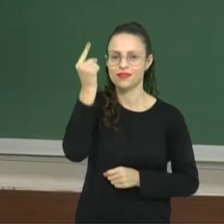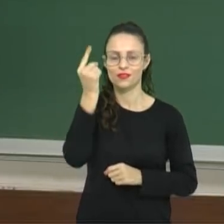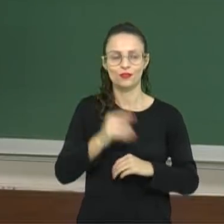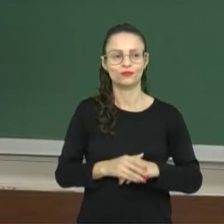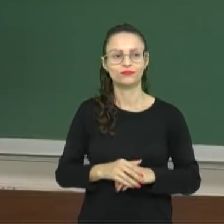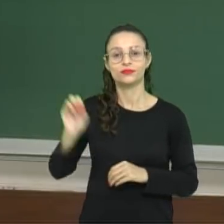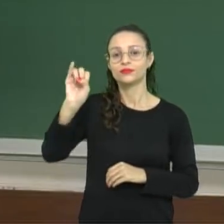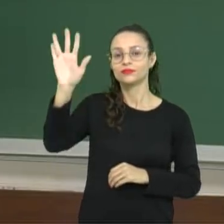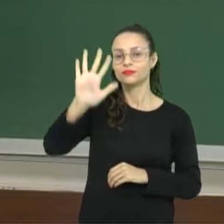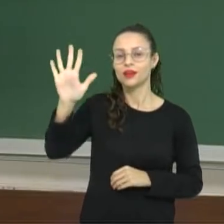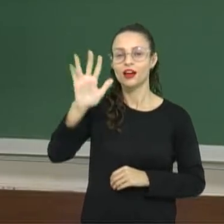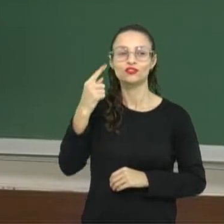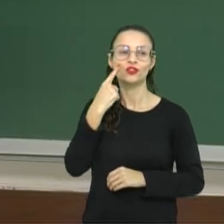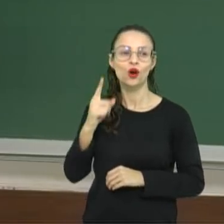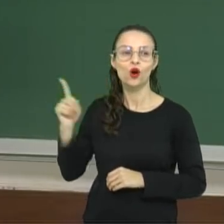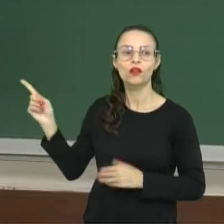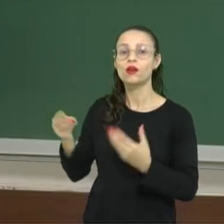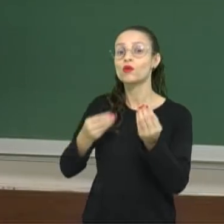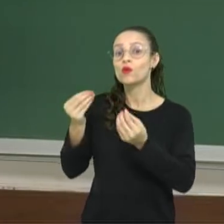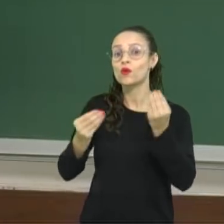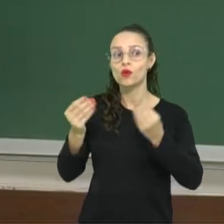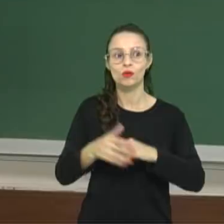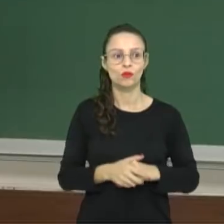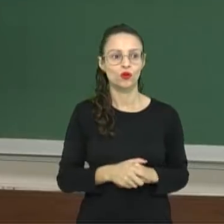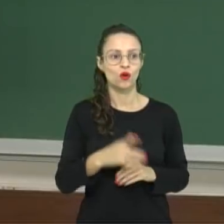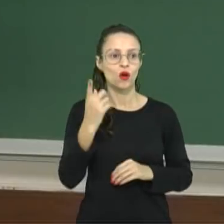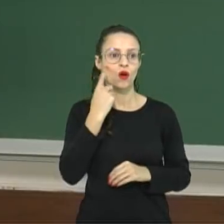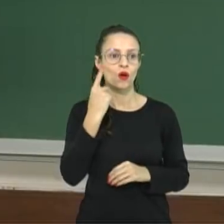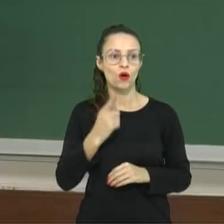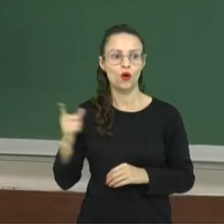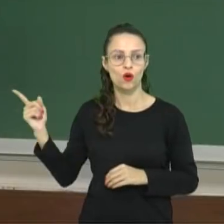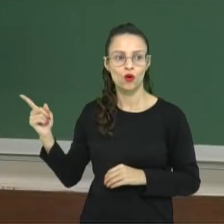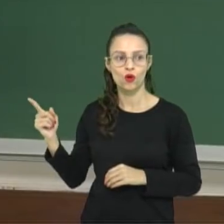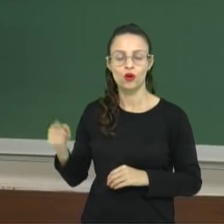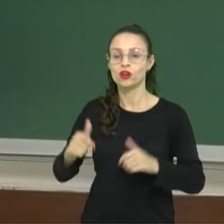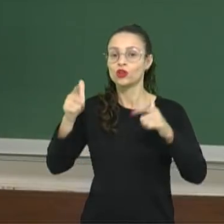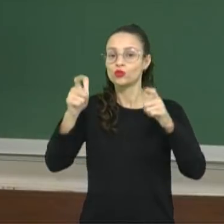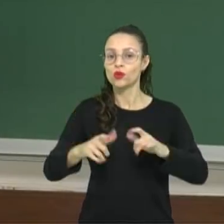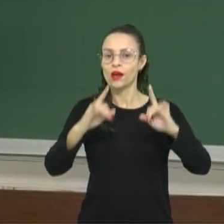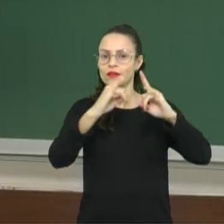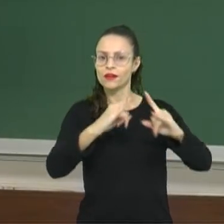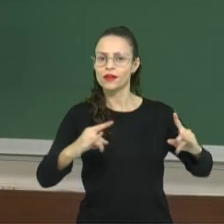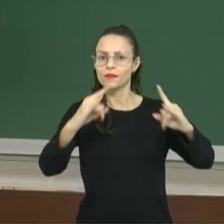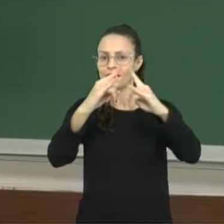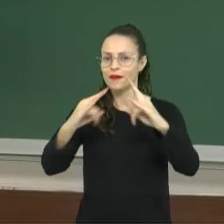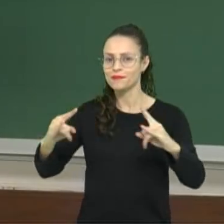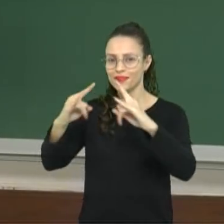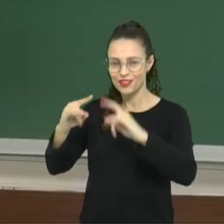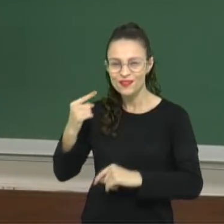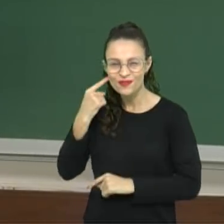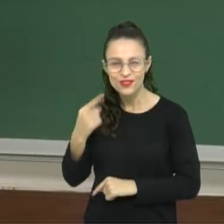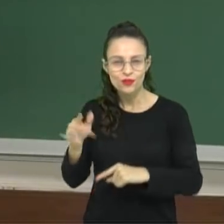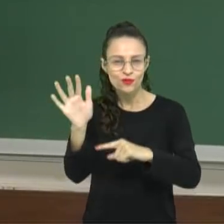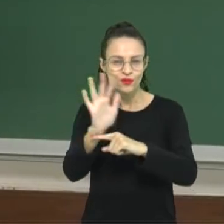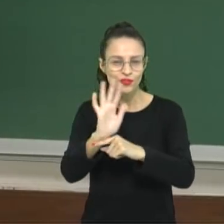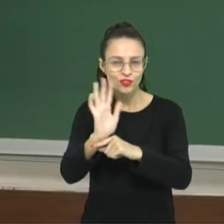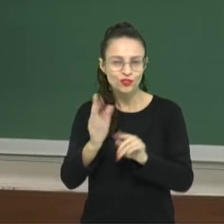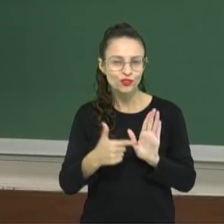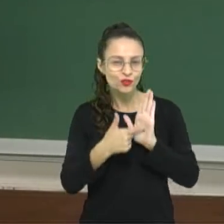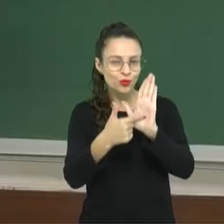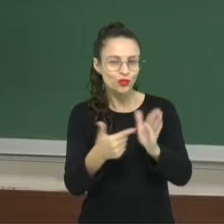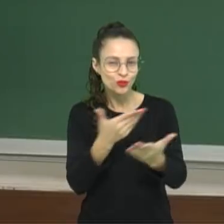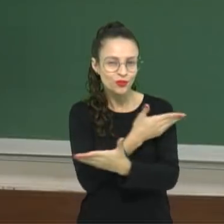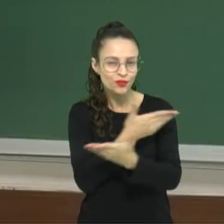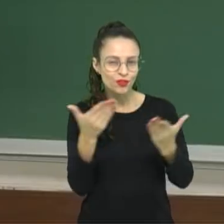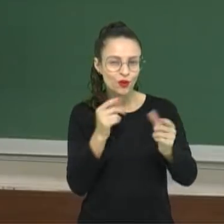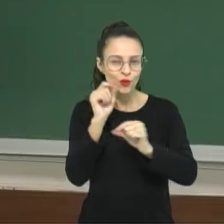dão uma ideia para nós de como era. Então, aqui os acampamentos, conforme a gente viu lá no vídeo, o vídeo mostra para nós